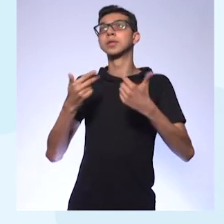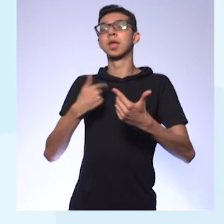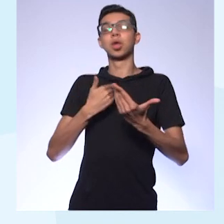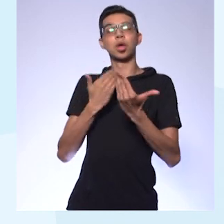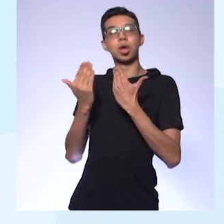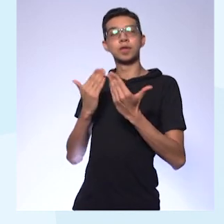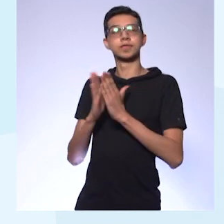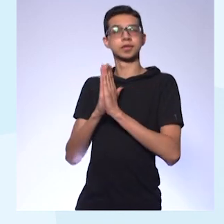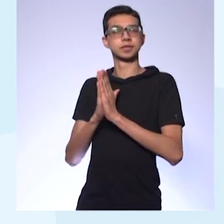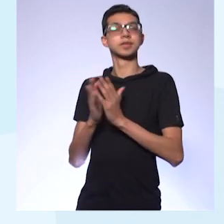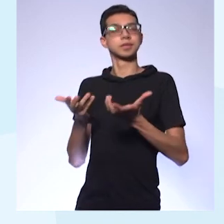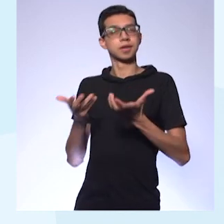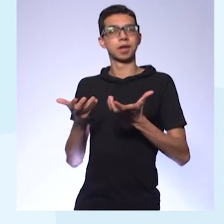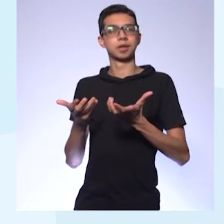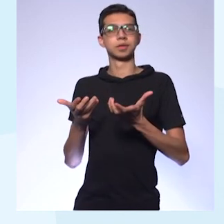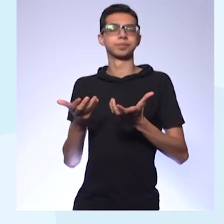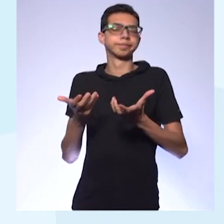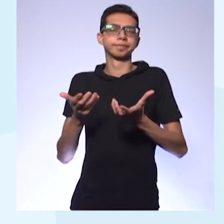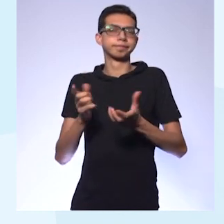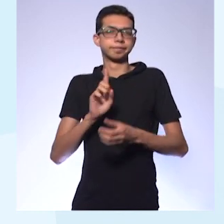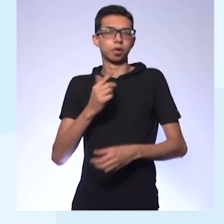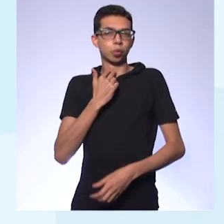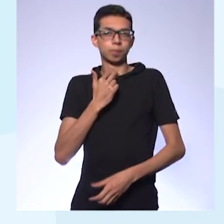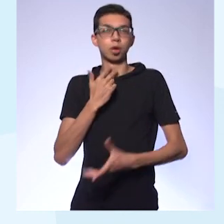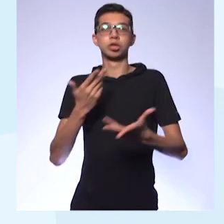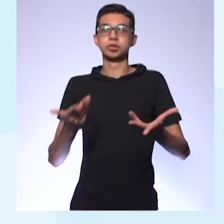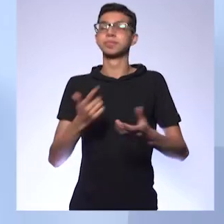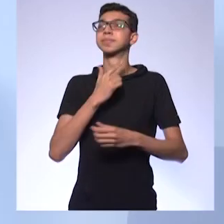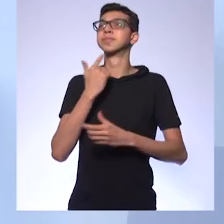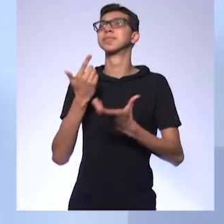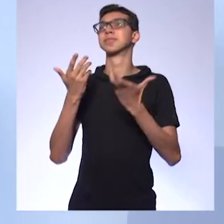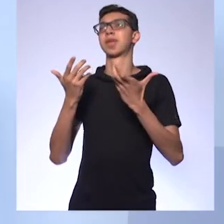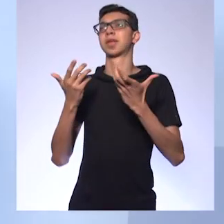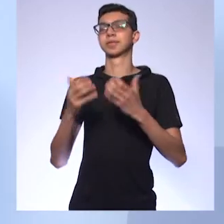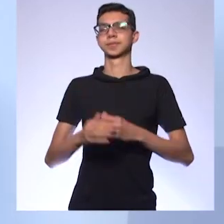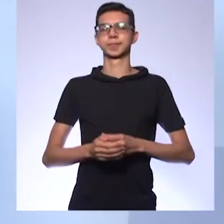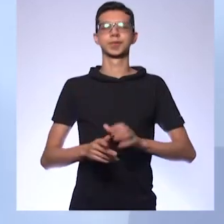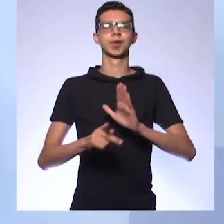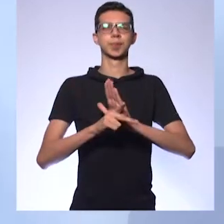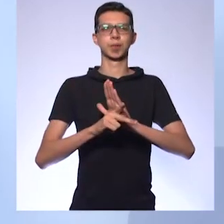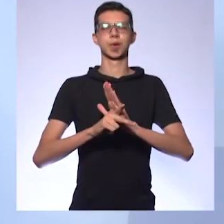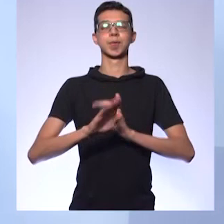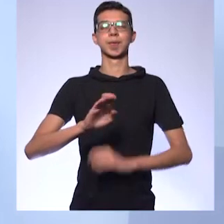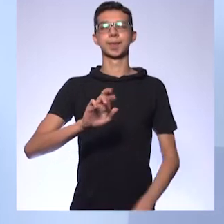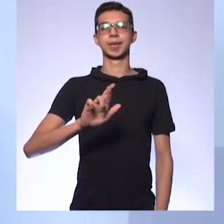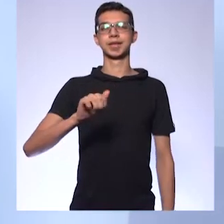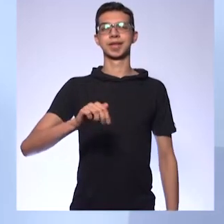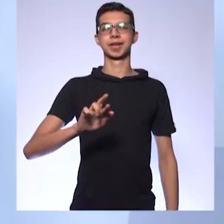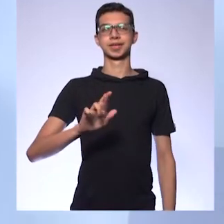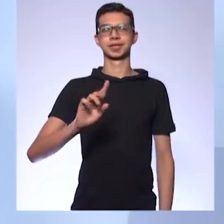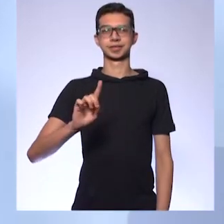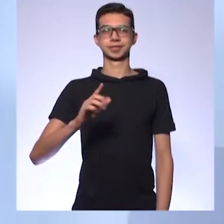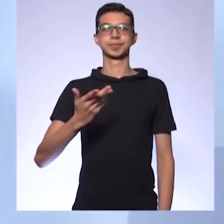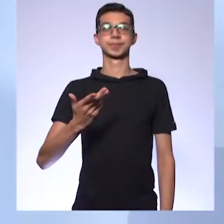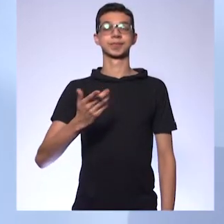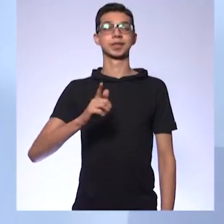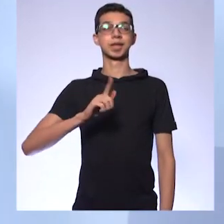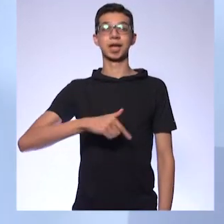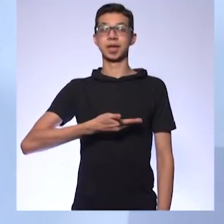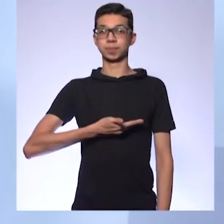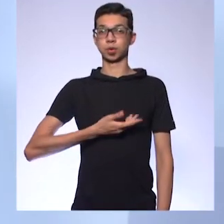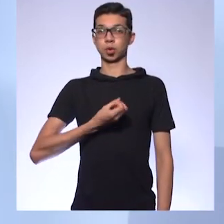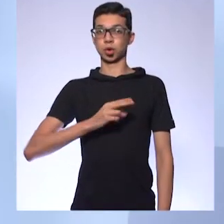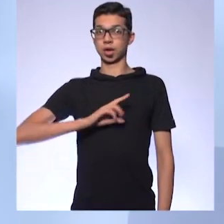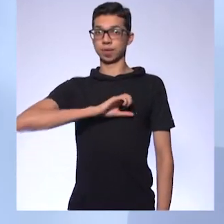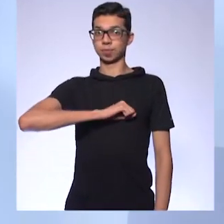senão dá-de-me a morte. De Bernardo Bonaval. Esta, amigo, amor? Amigo ou de amor? O pessoal falou